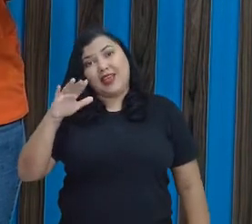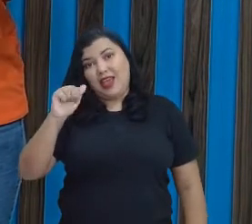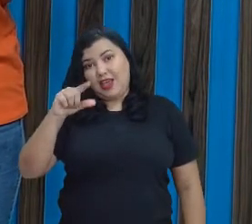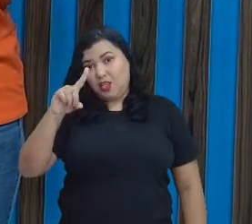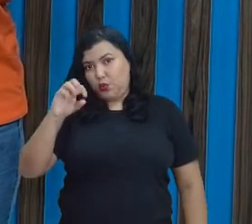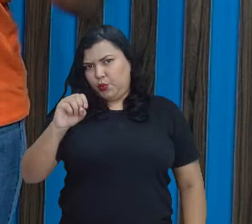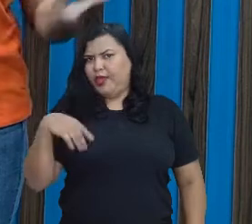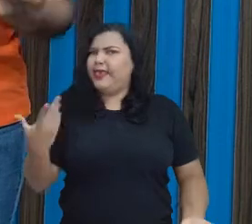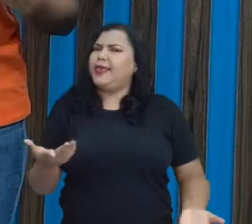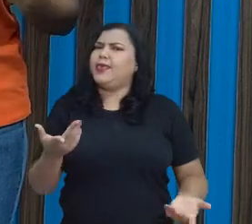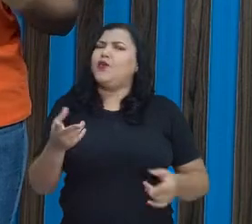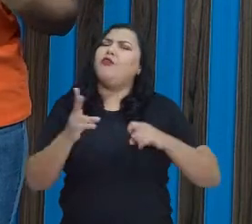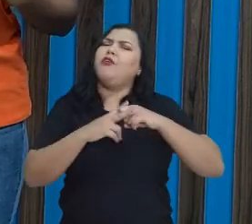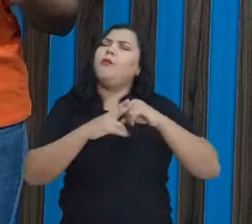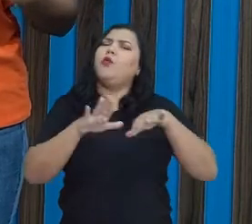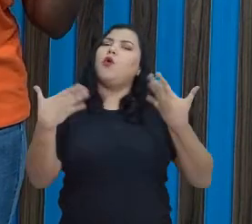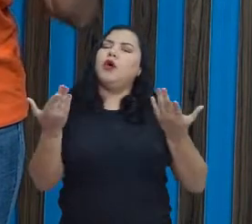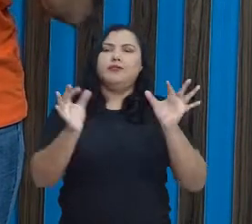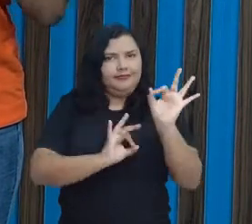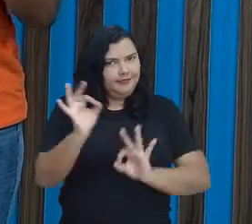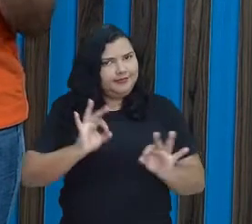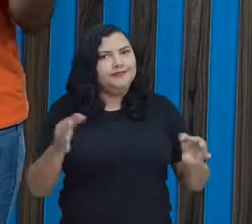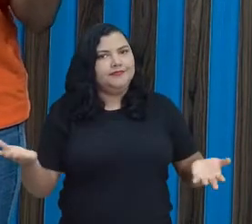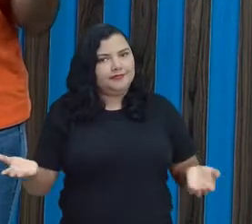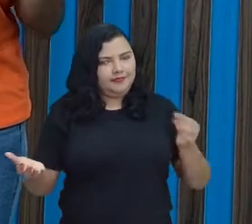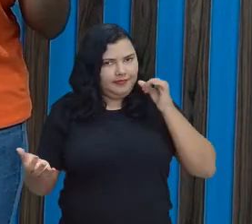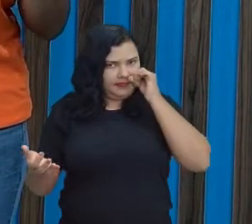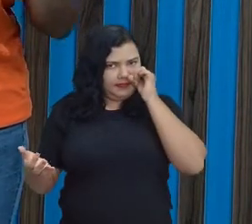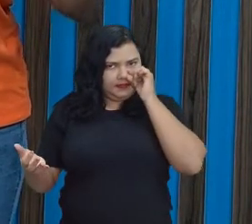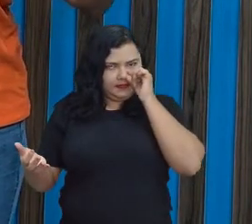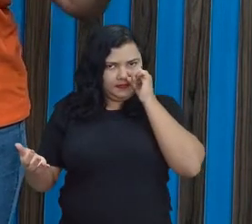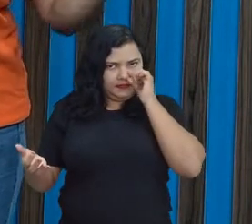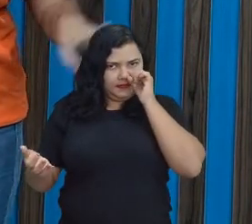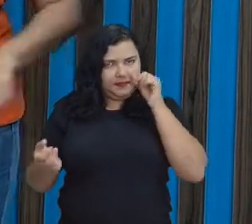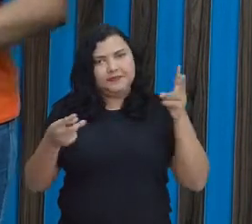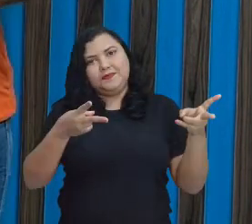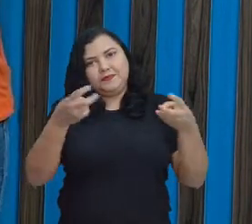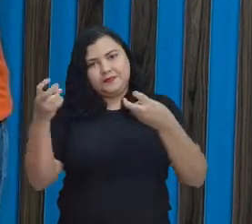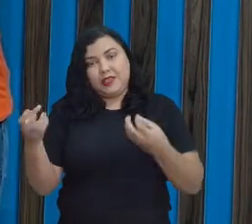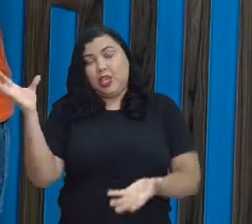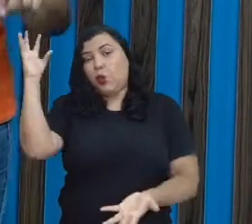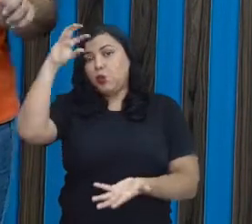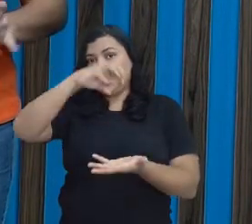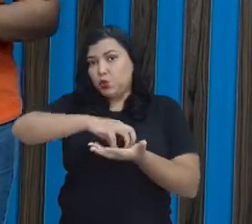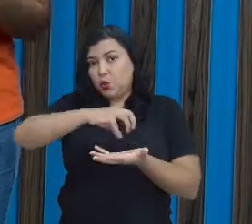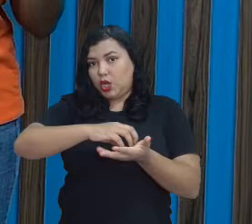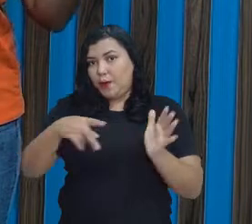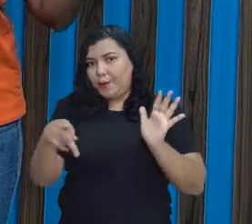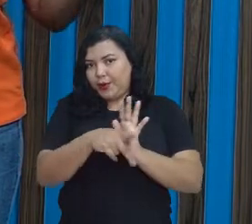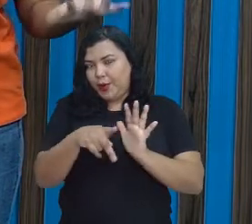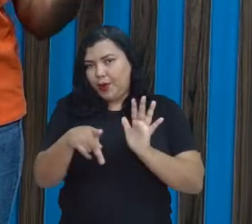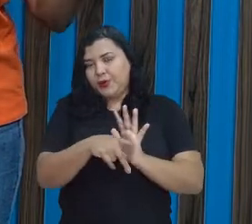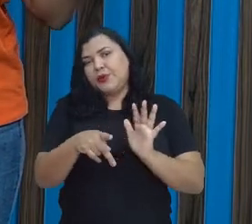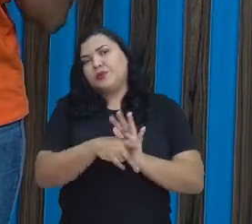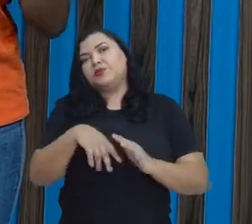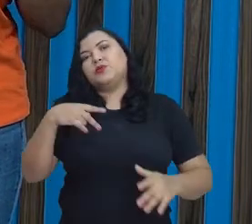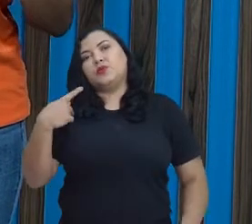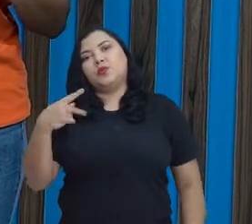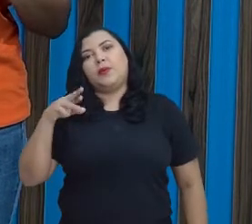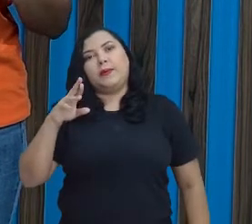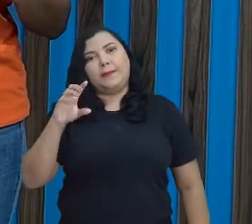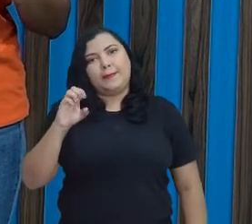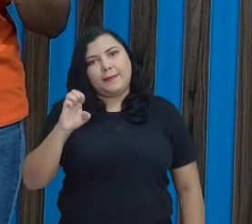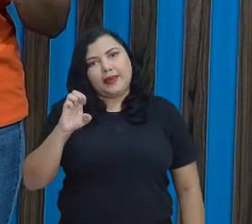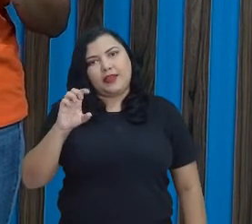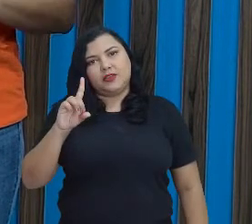E o verbo, organizaram. E aí percebam que, nesse caso, o núcleo do predicado, a palavra mais importante, é o